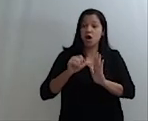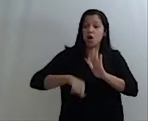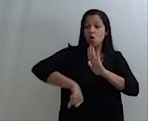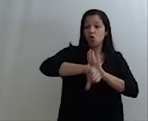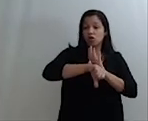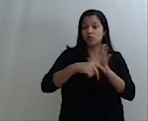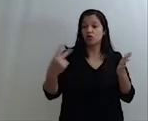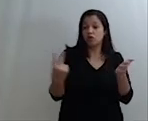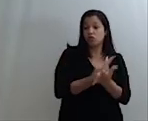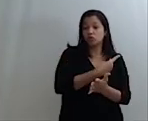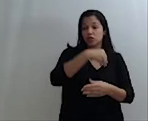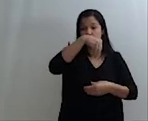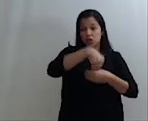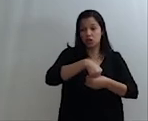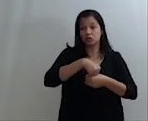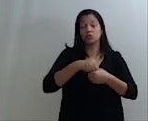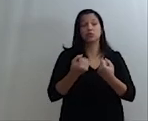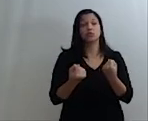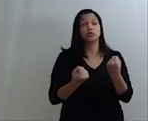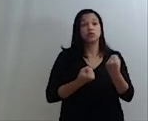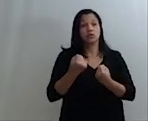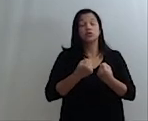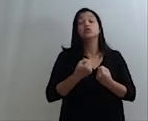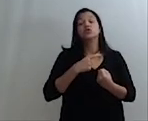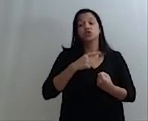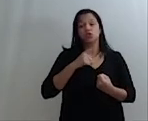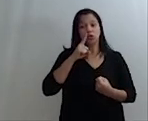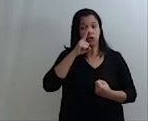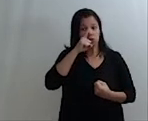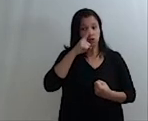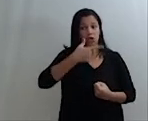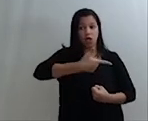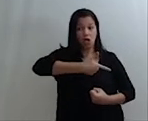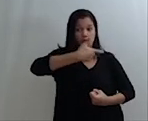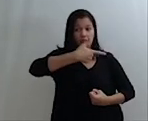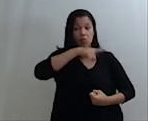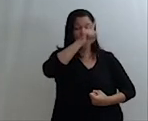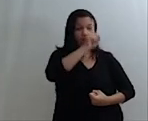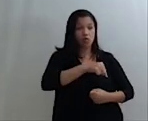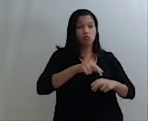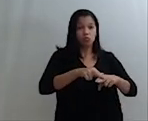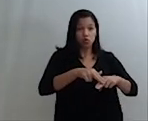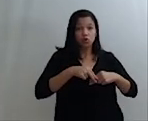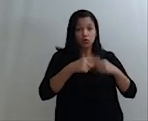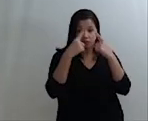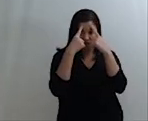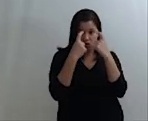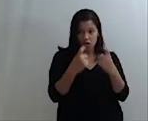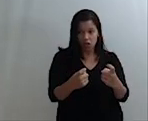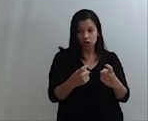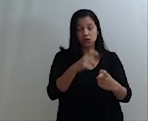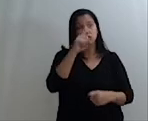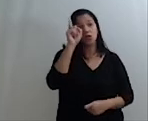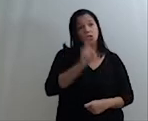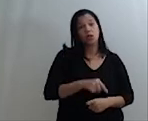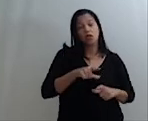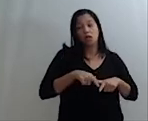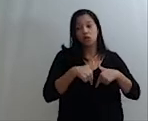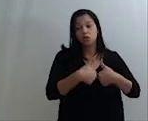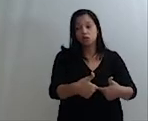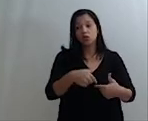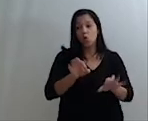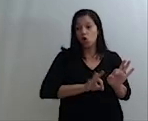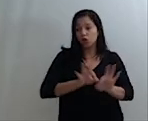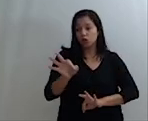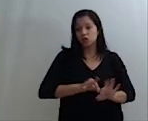cometido em tese mediante emprego de grave ameaça dessa forma para a atuação violenta para atuação violenta e organizada não é